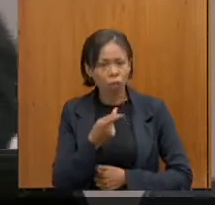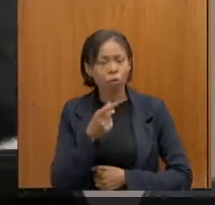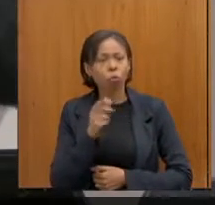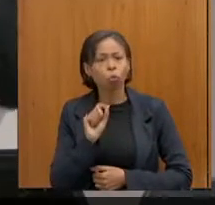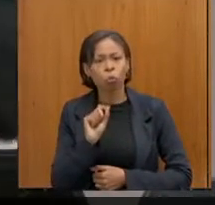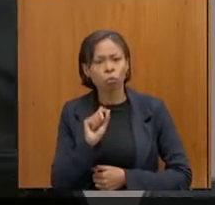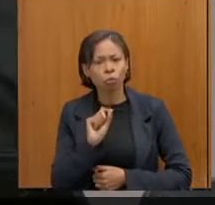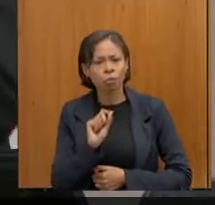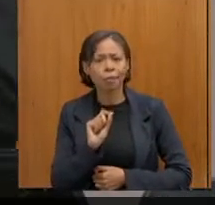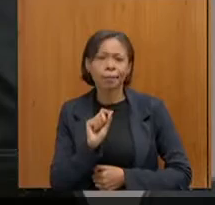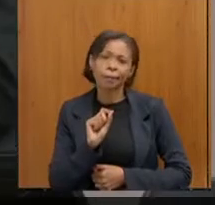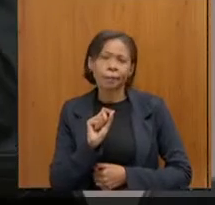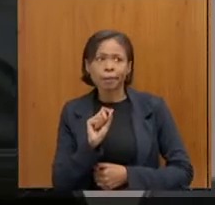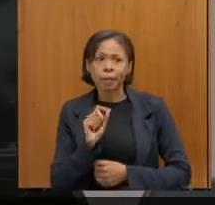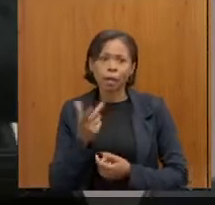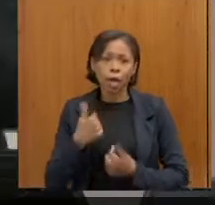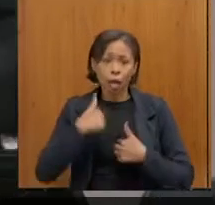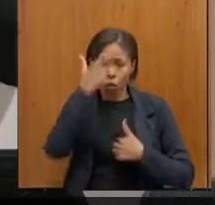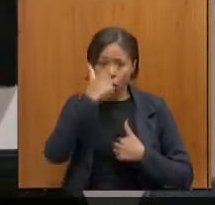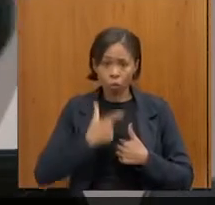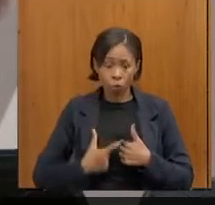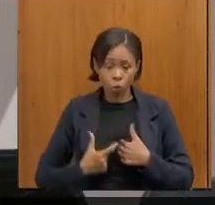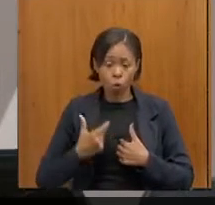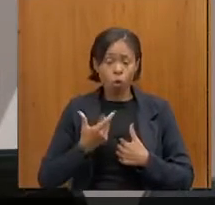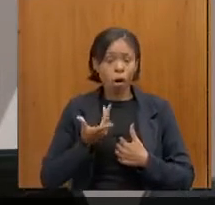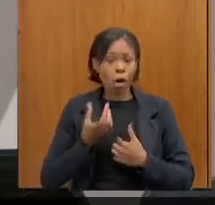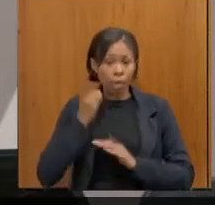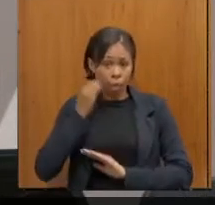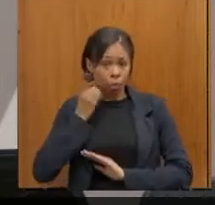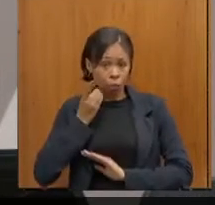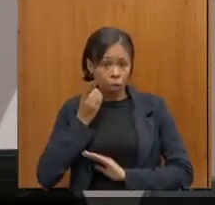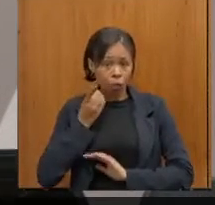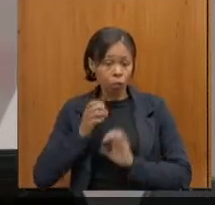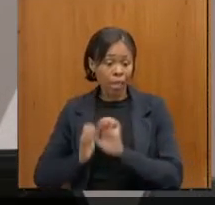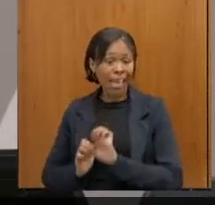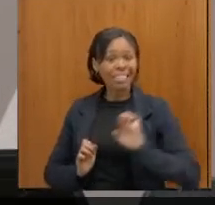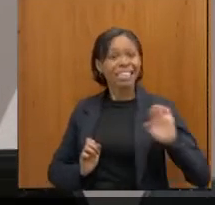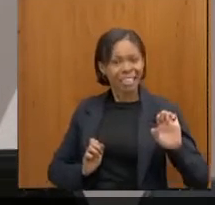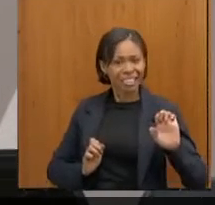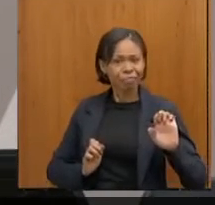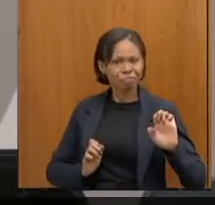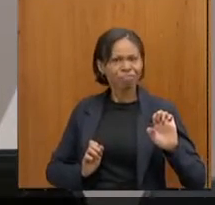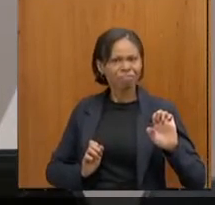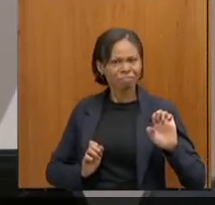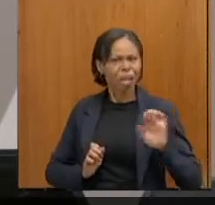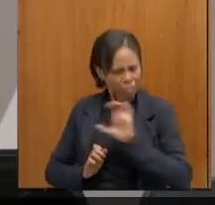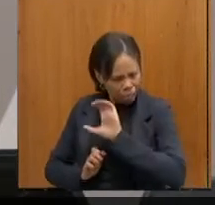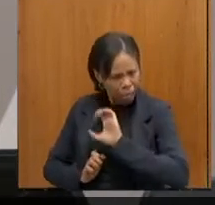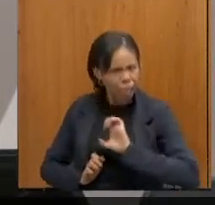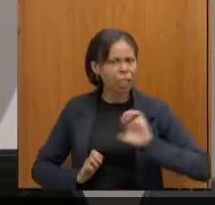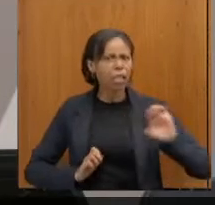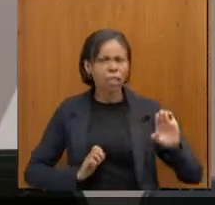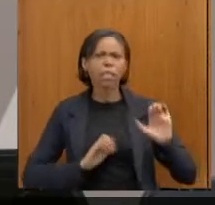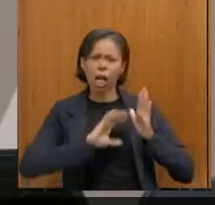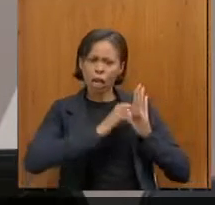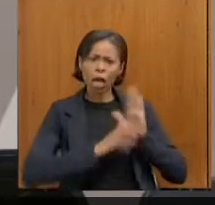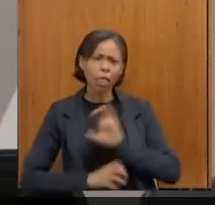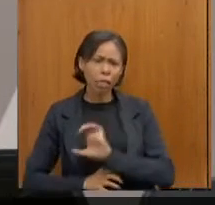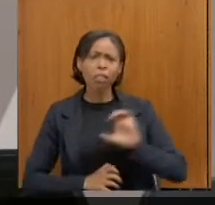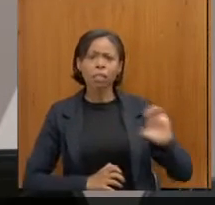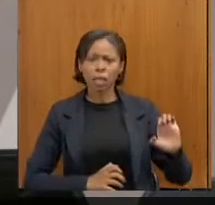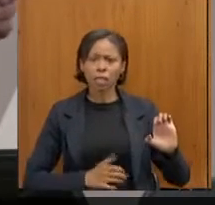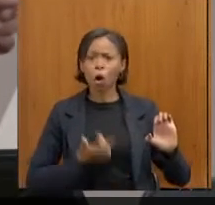eu falo é numa posição aqui de um deputado de esquerda para o sinal da extrema-esquerda não enxergo ninguém à minha esquerda aqui na assembleia